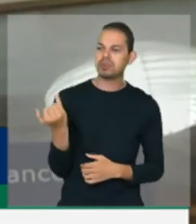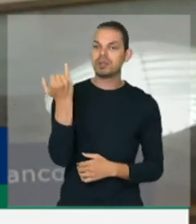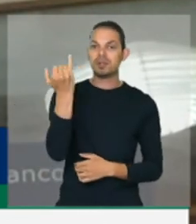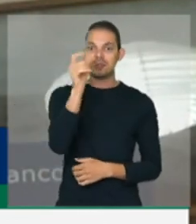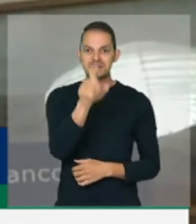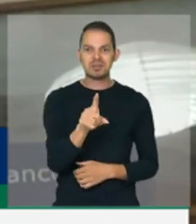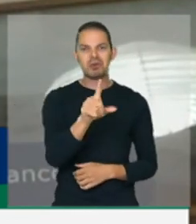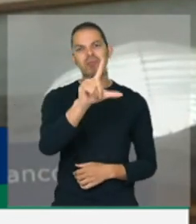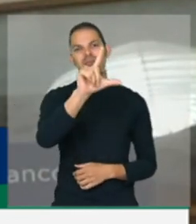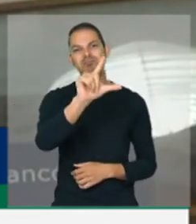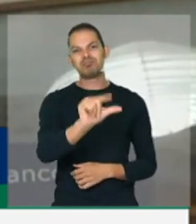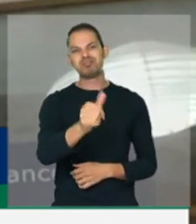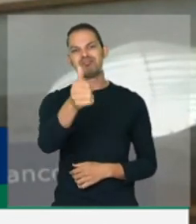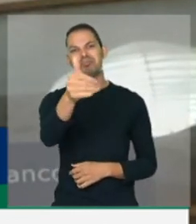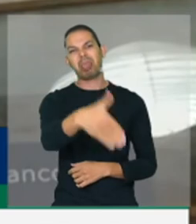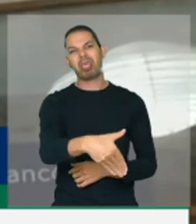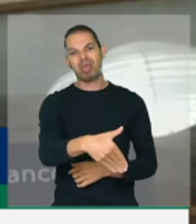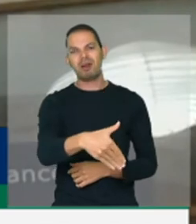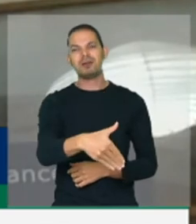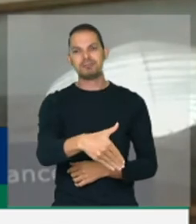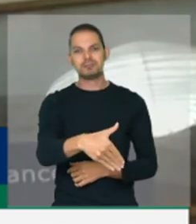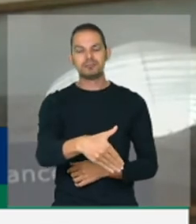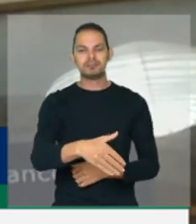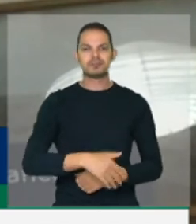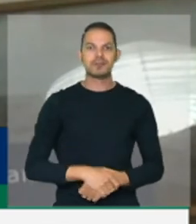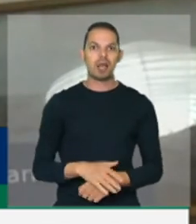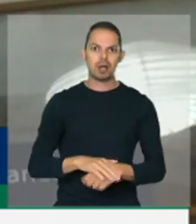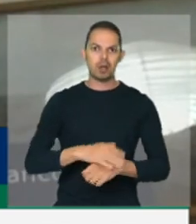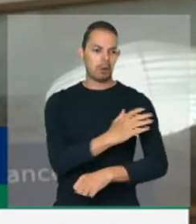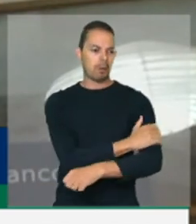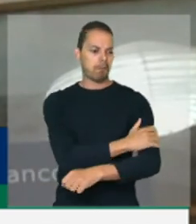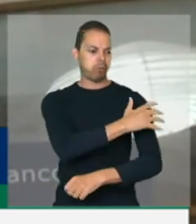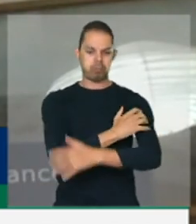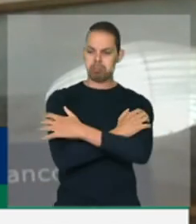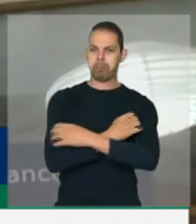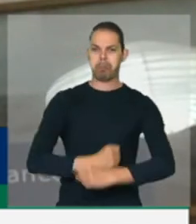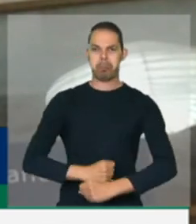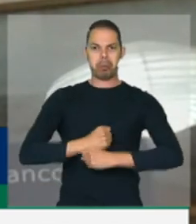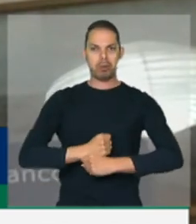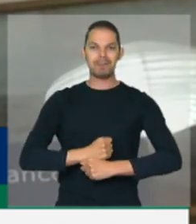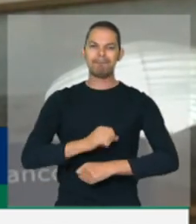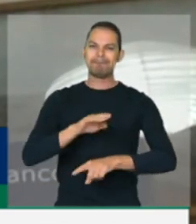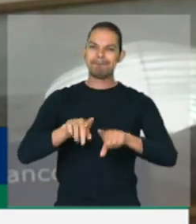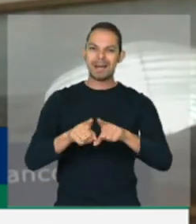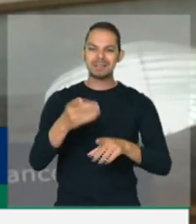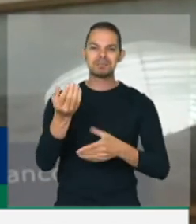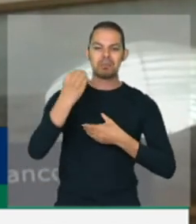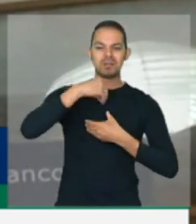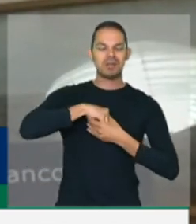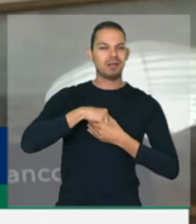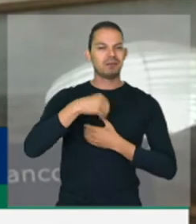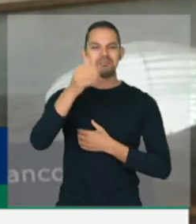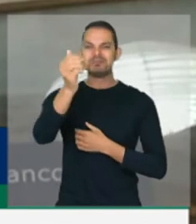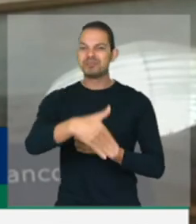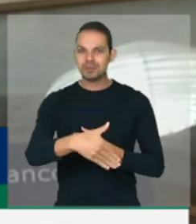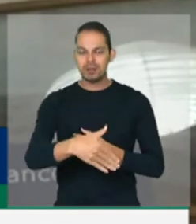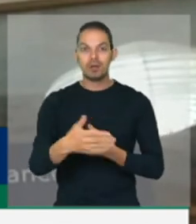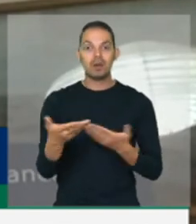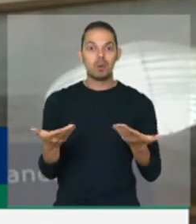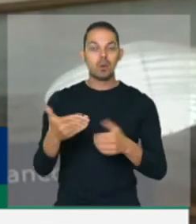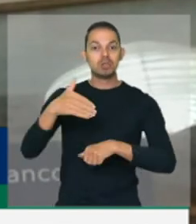ficou pequeno. O tamanho de um homem não dá pelos seus músculos, o tamanho do homem dá pela sua dignidade. O senhor será lembrado pela noite